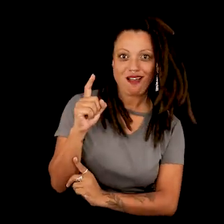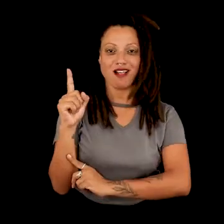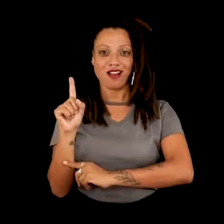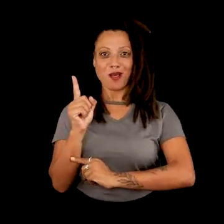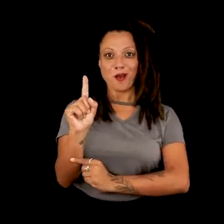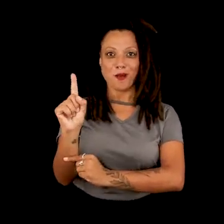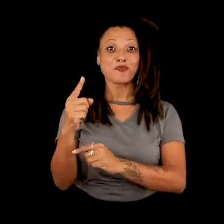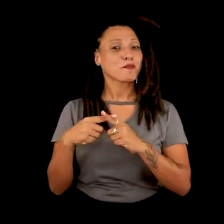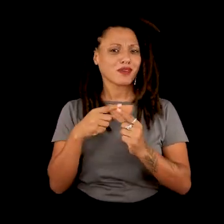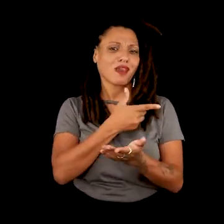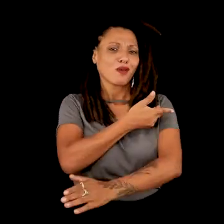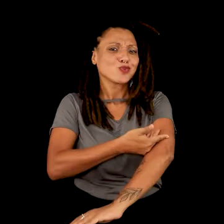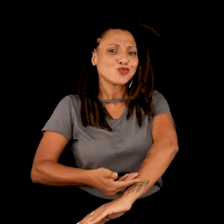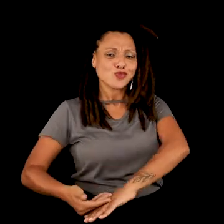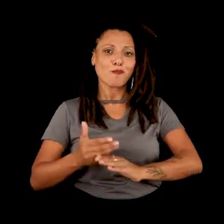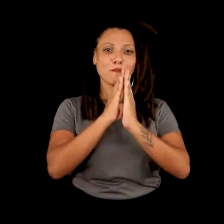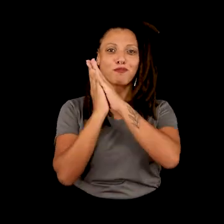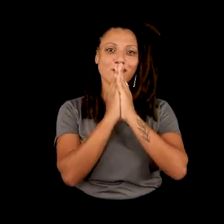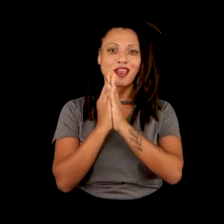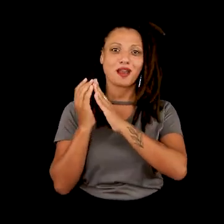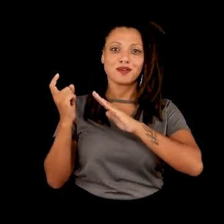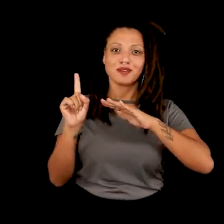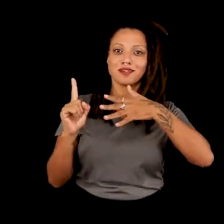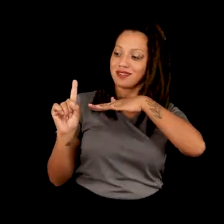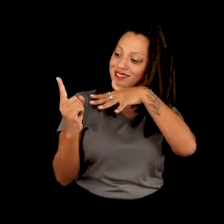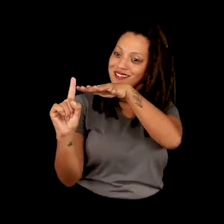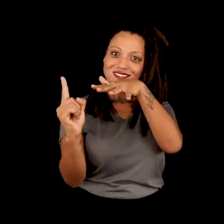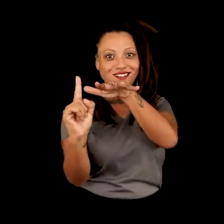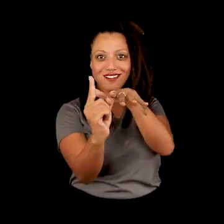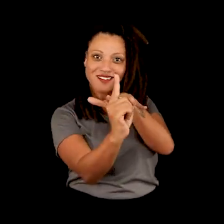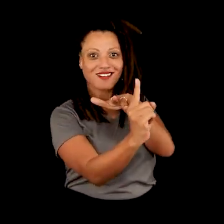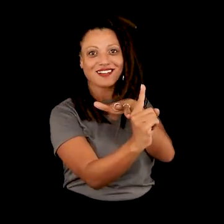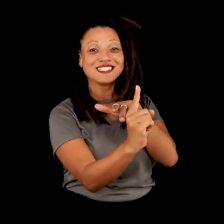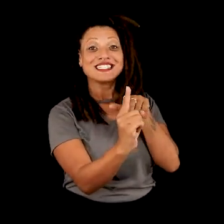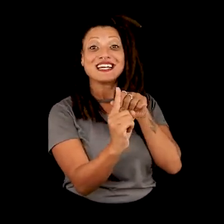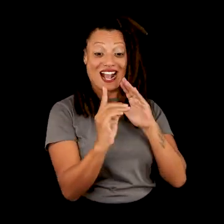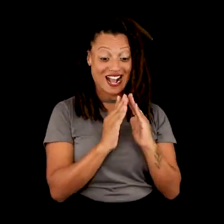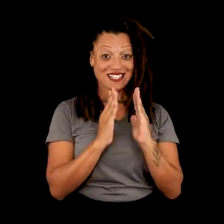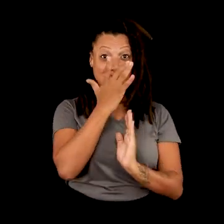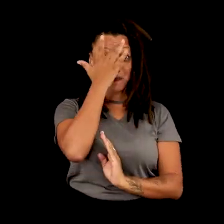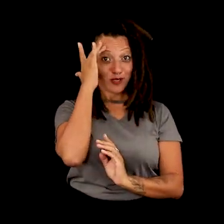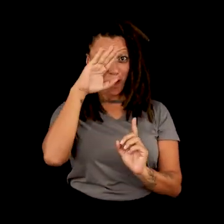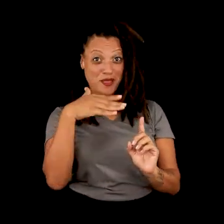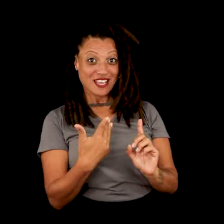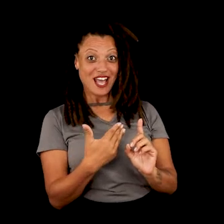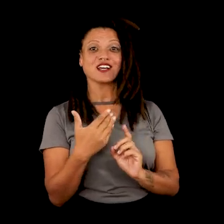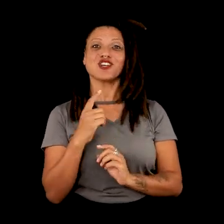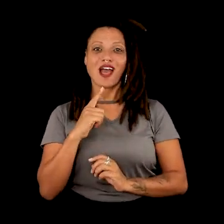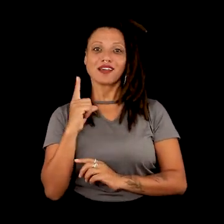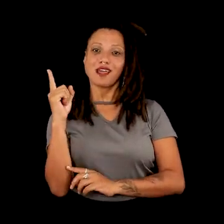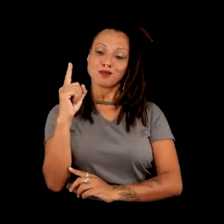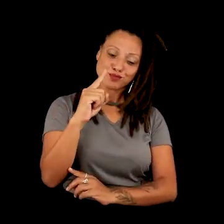aqui de carnaval. Então você sabe que os bonecos quando chegam na frente da agremiação ou chegam na frente da casa de uma pessoa considerada, aí os bonecos